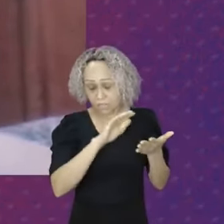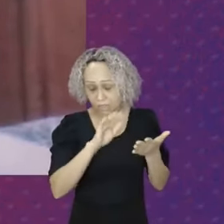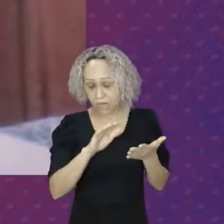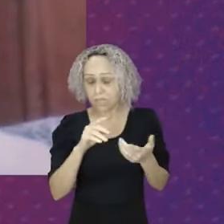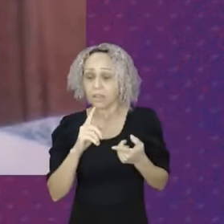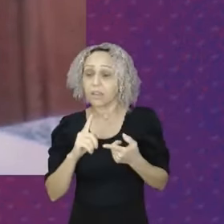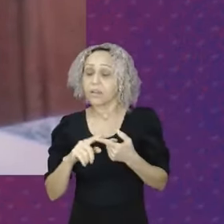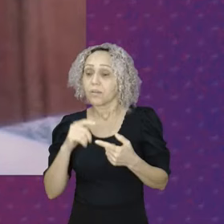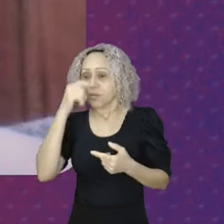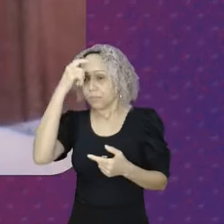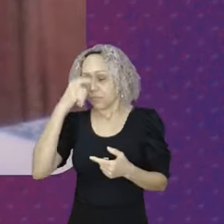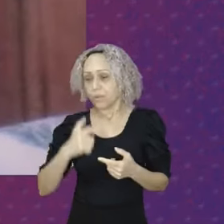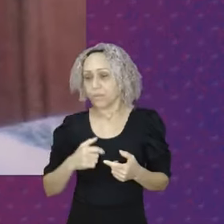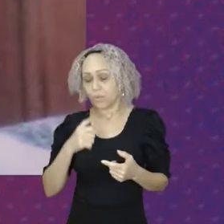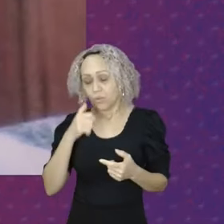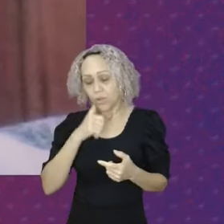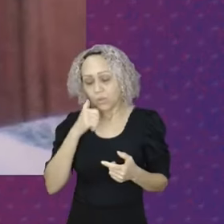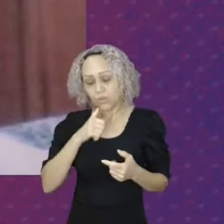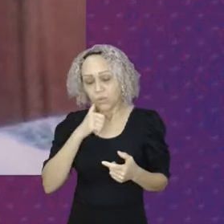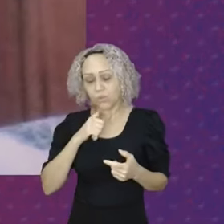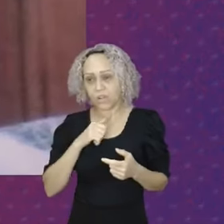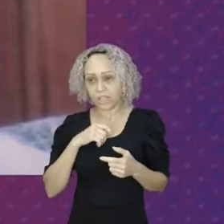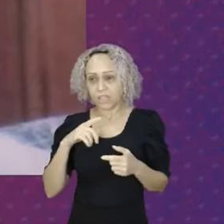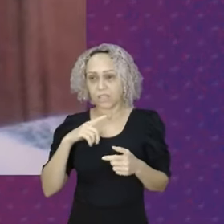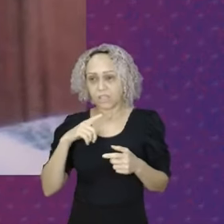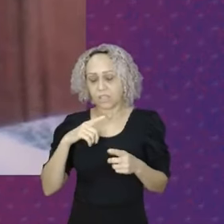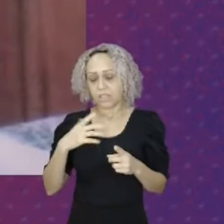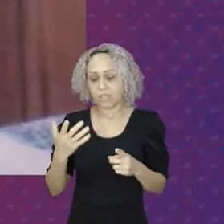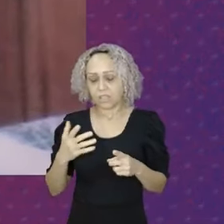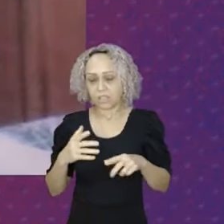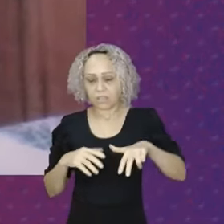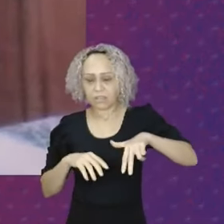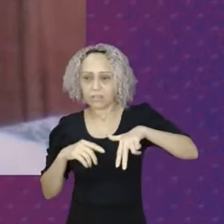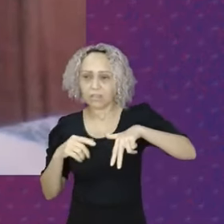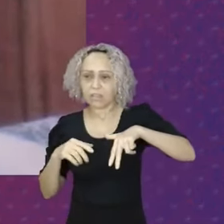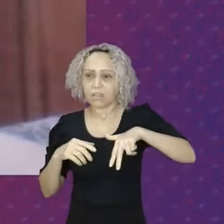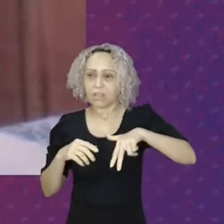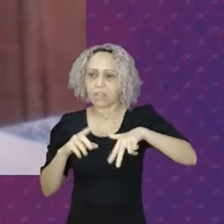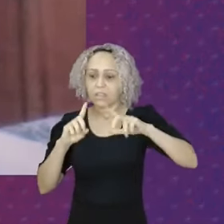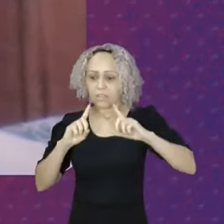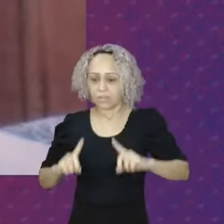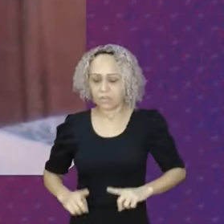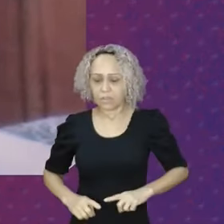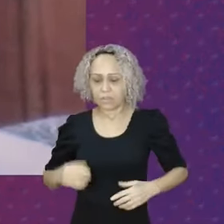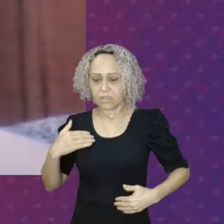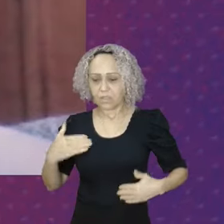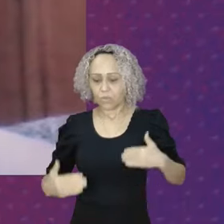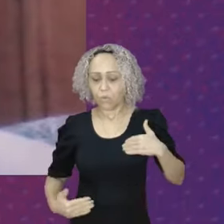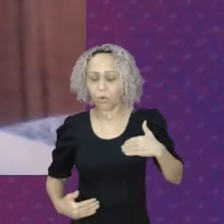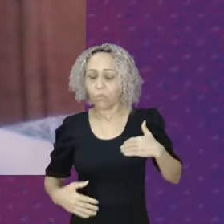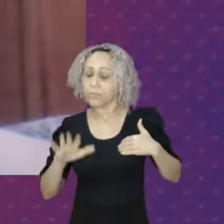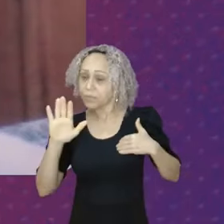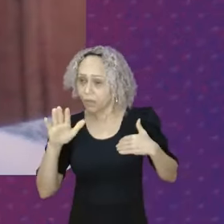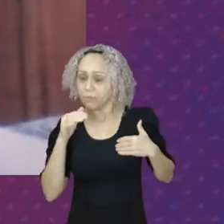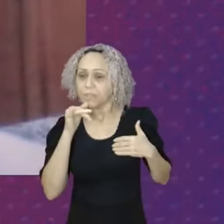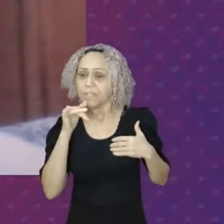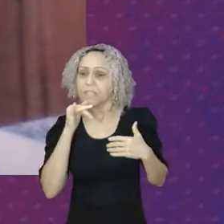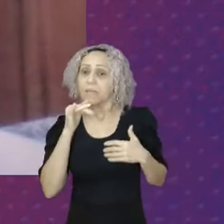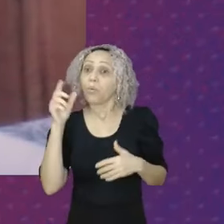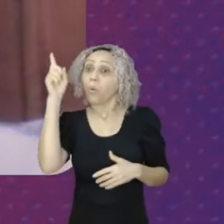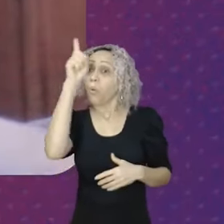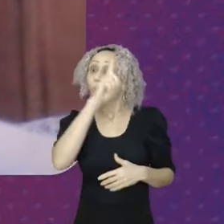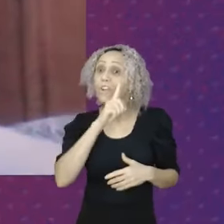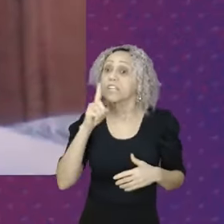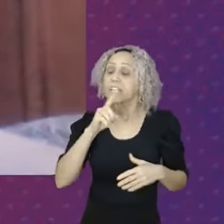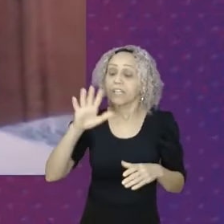física e toda vez que eu robotar eles me colocam numa sala onde tem quatro lances de escada eles nunca me deixam na